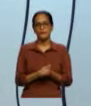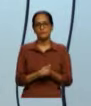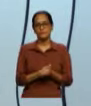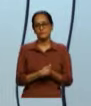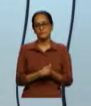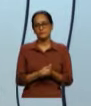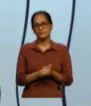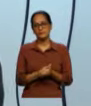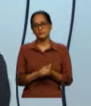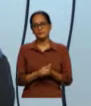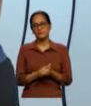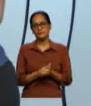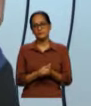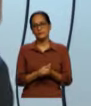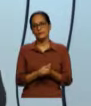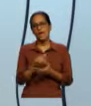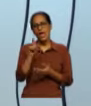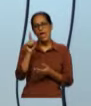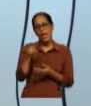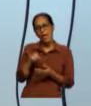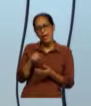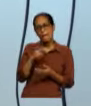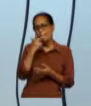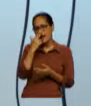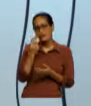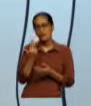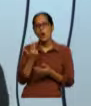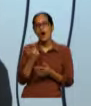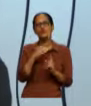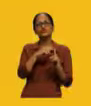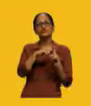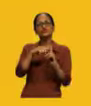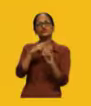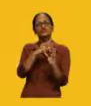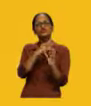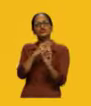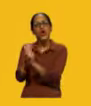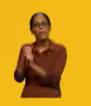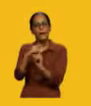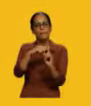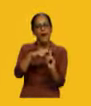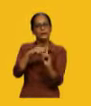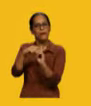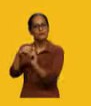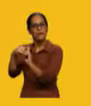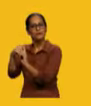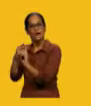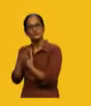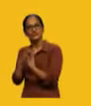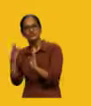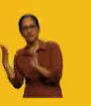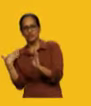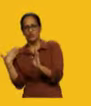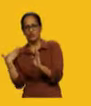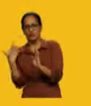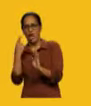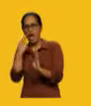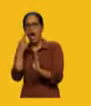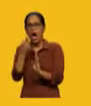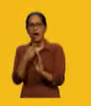é exatamente uma soma. Então vamos lá. Se eu tenho três Is,